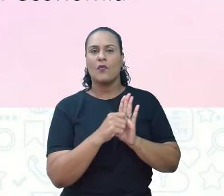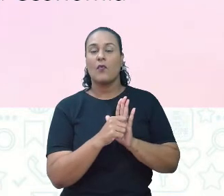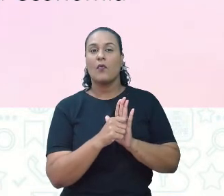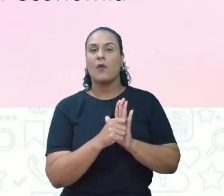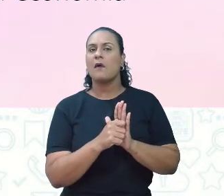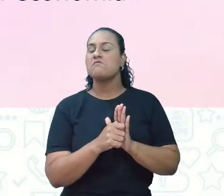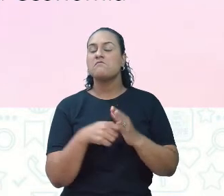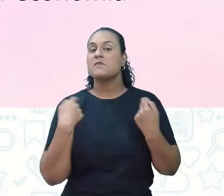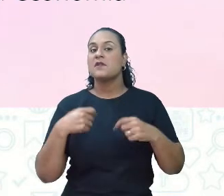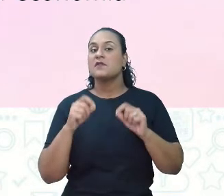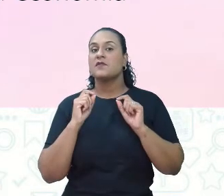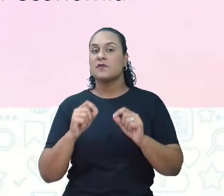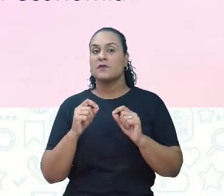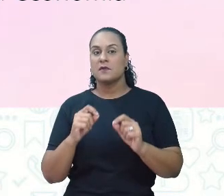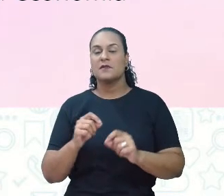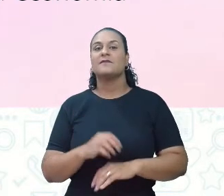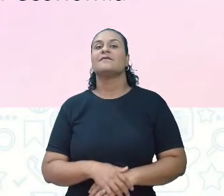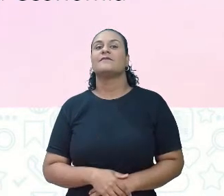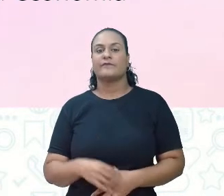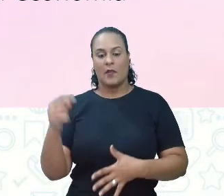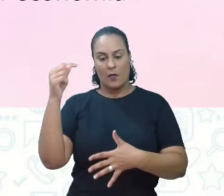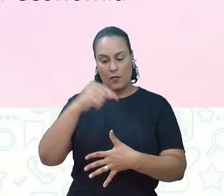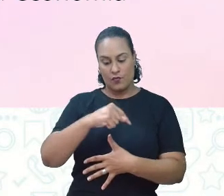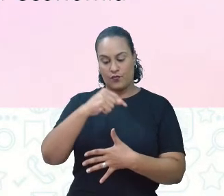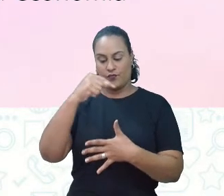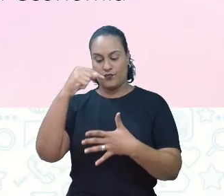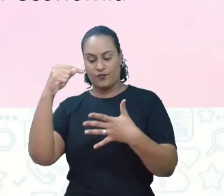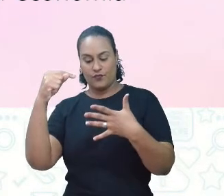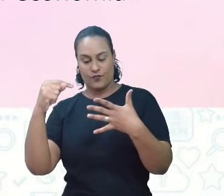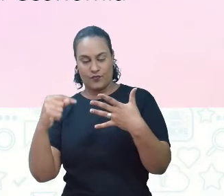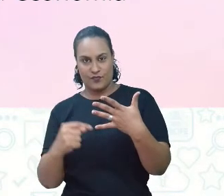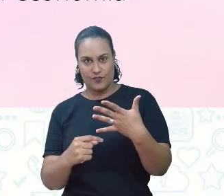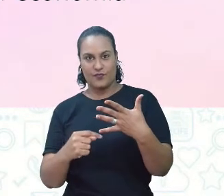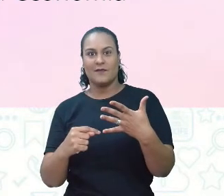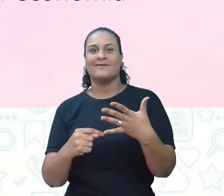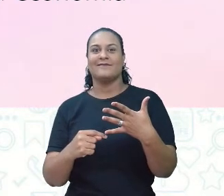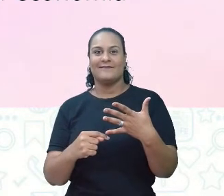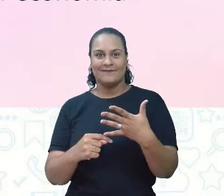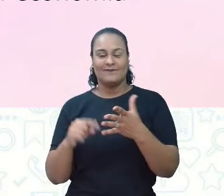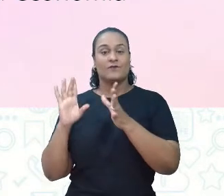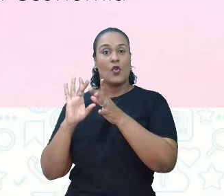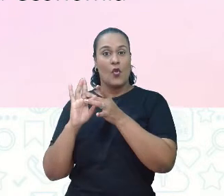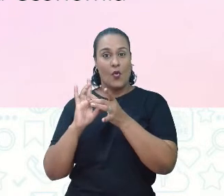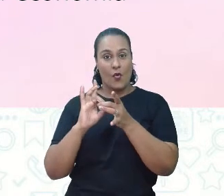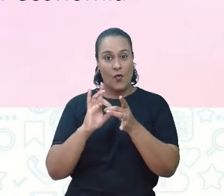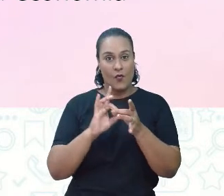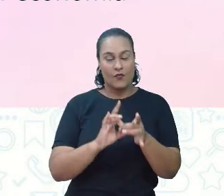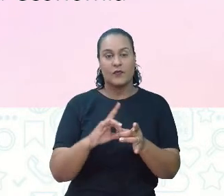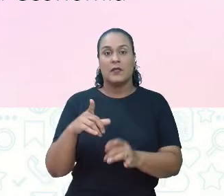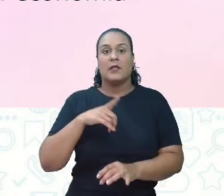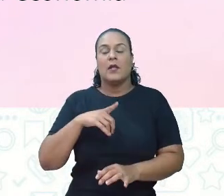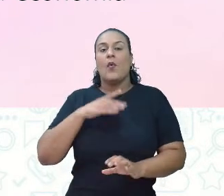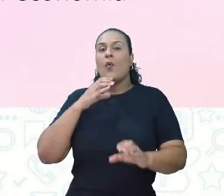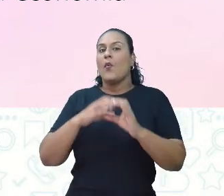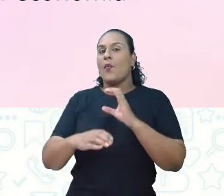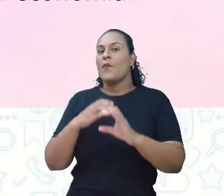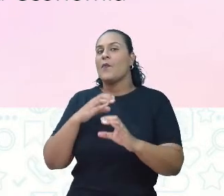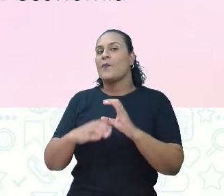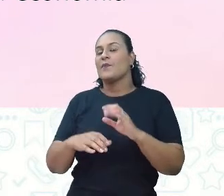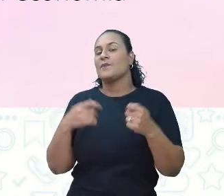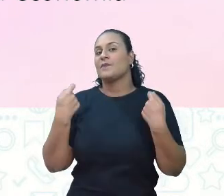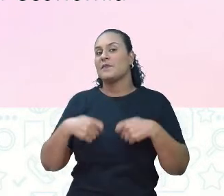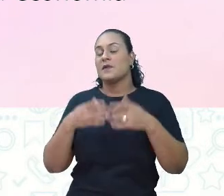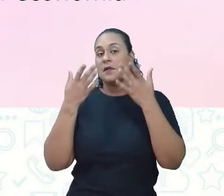É necessário considerar todos os elementos contextuais que envolvem a comunicação. Então, vocês precisam